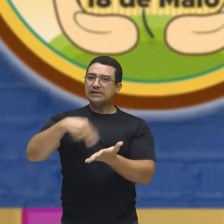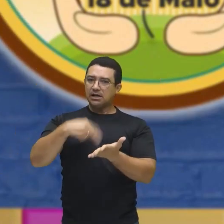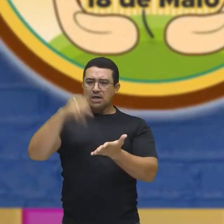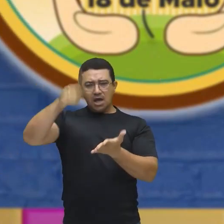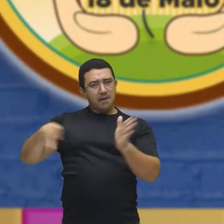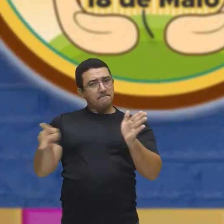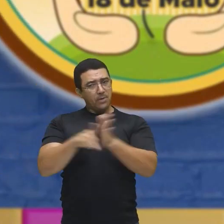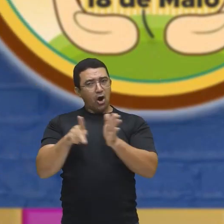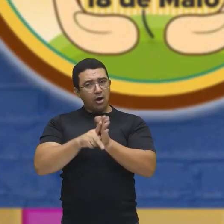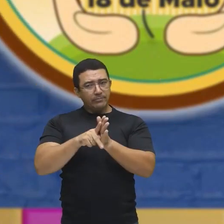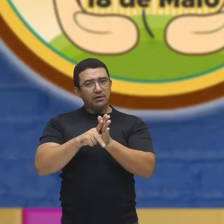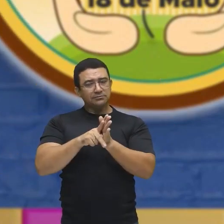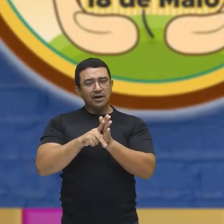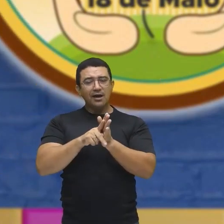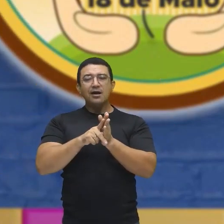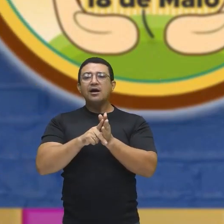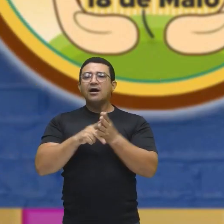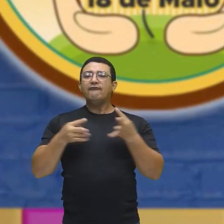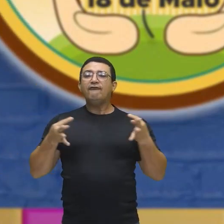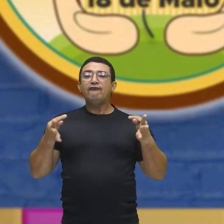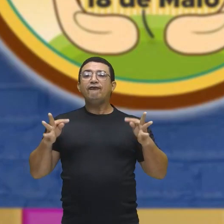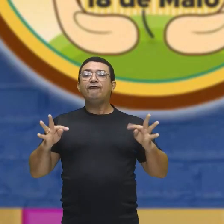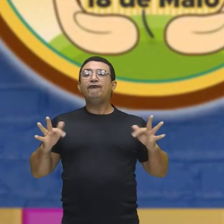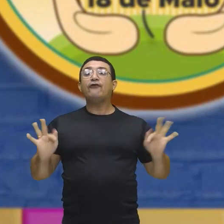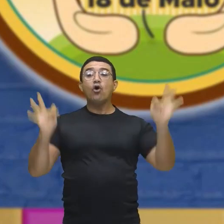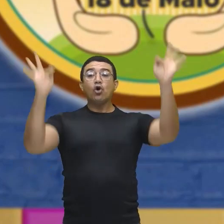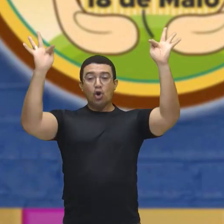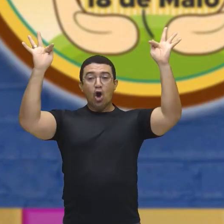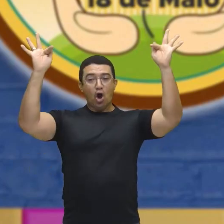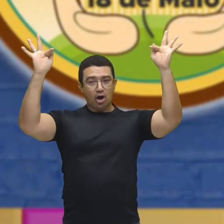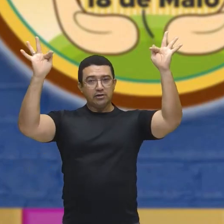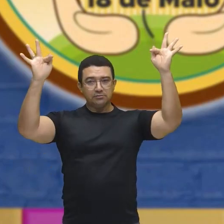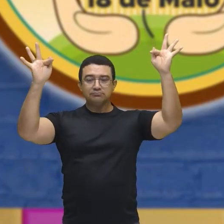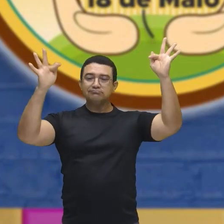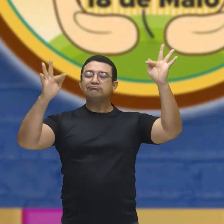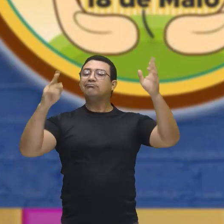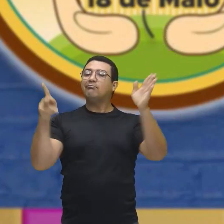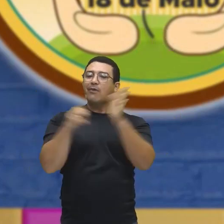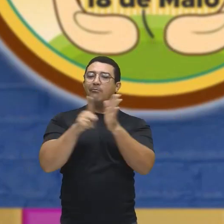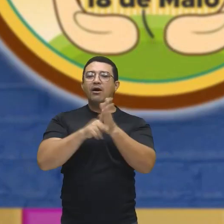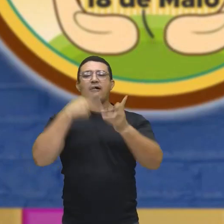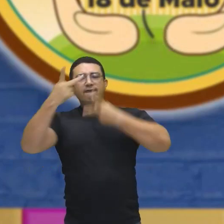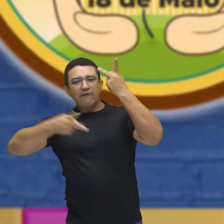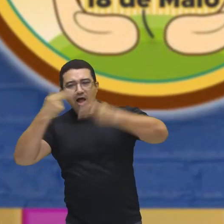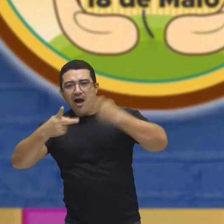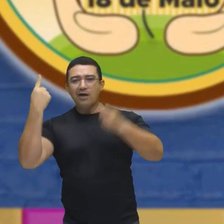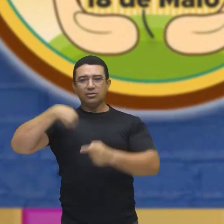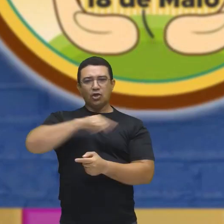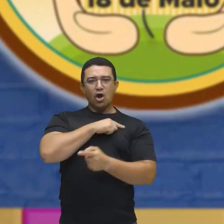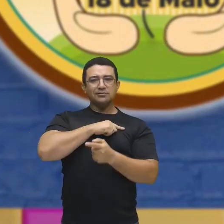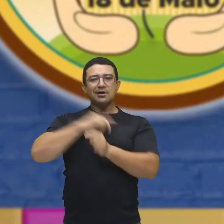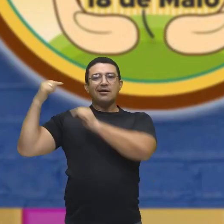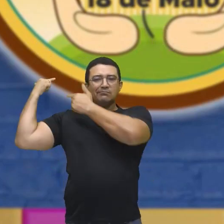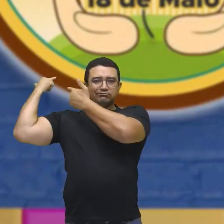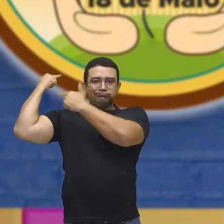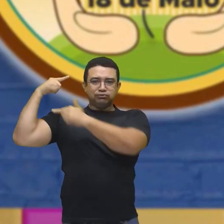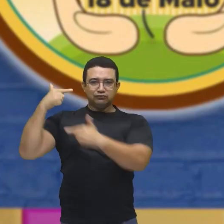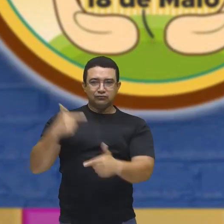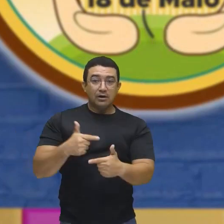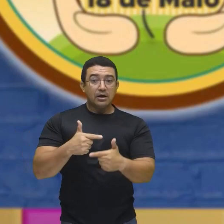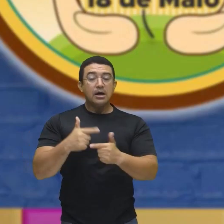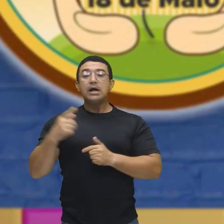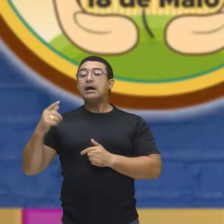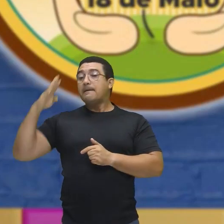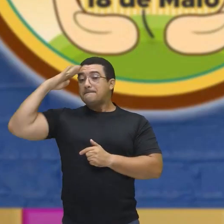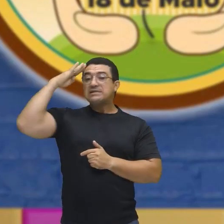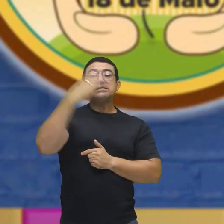do folclore, através da música, da oralidade, do conversar, de falar das nossas lendas, das nossas tradições, principalmente dos